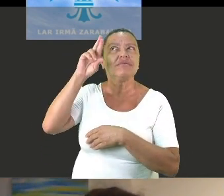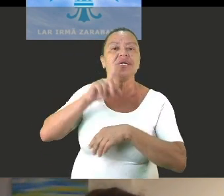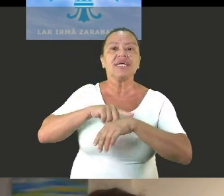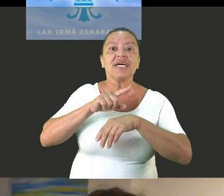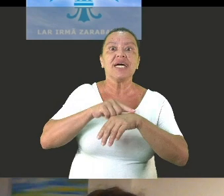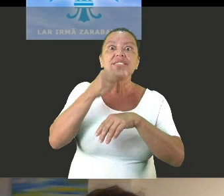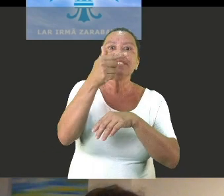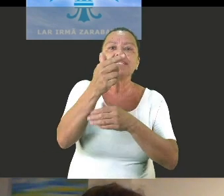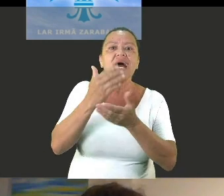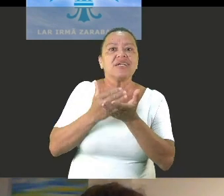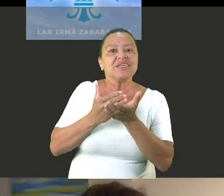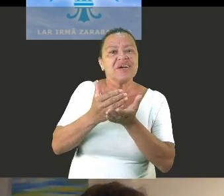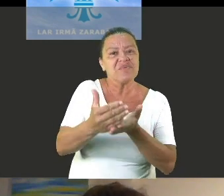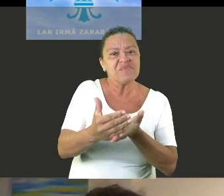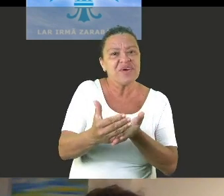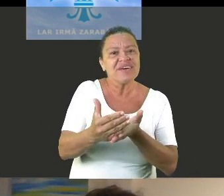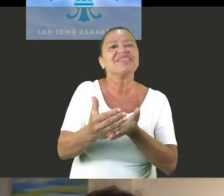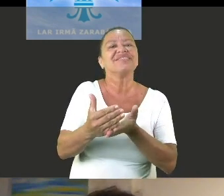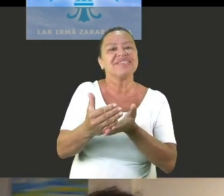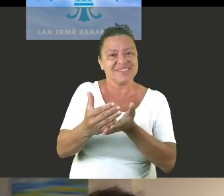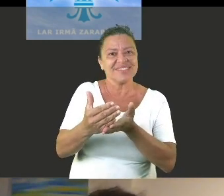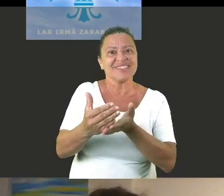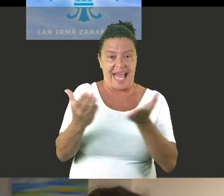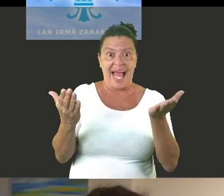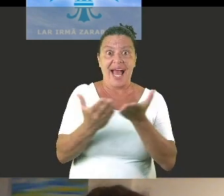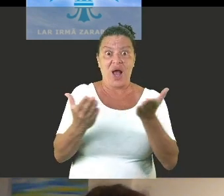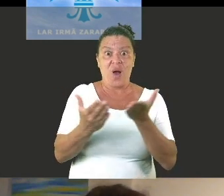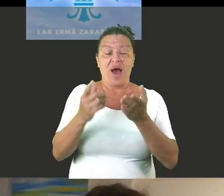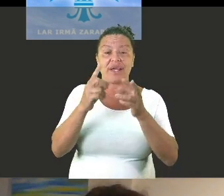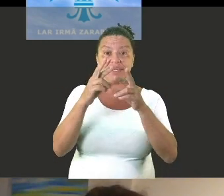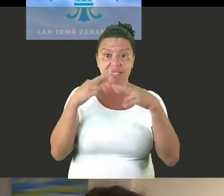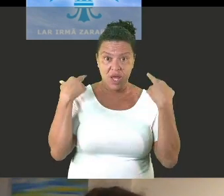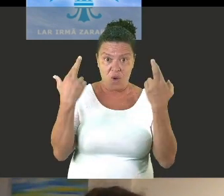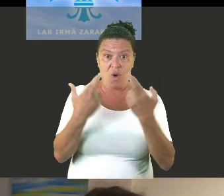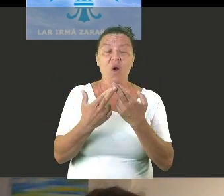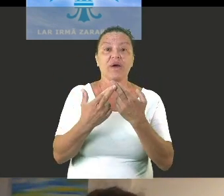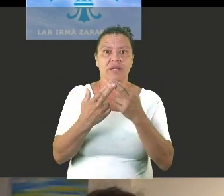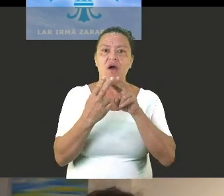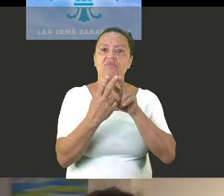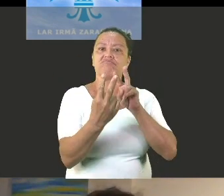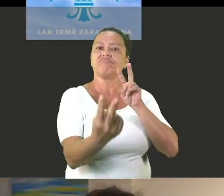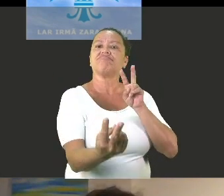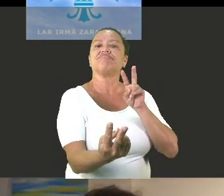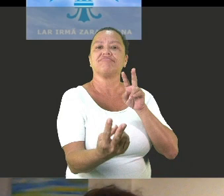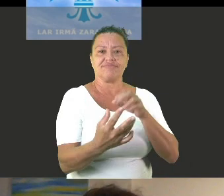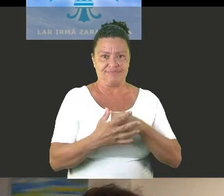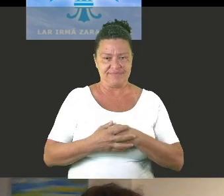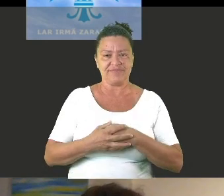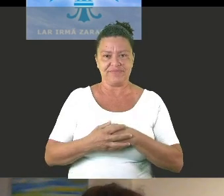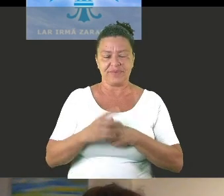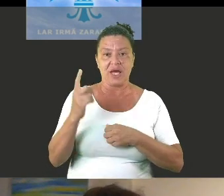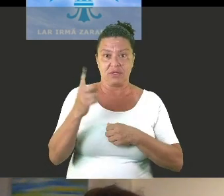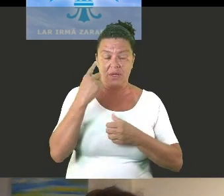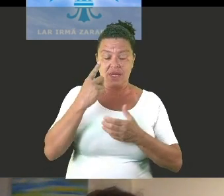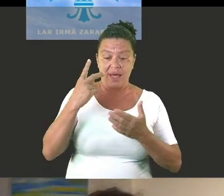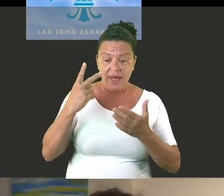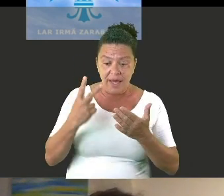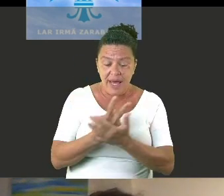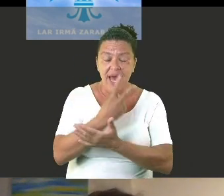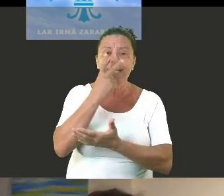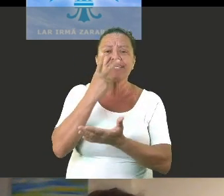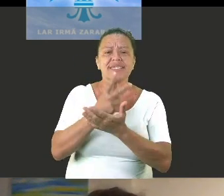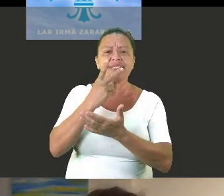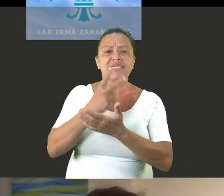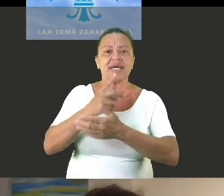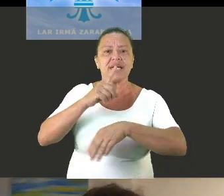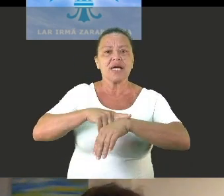19 horas, ela precede agora a nossa reunião virtual. Nós estamos realizando sempre às